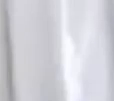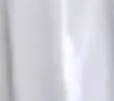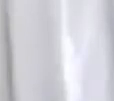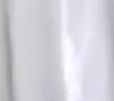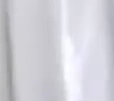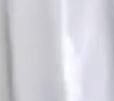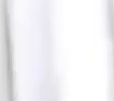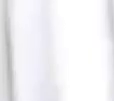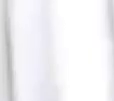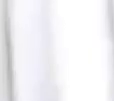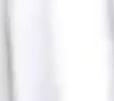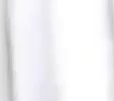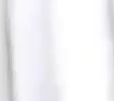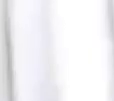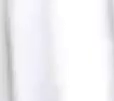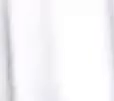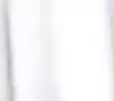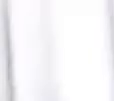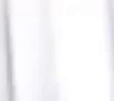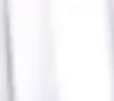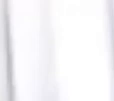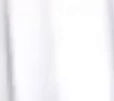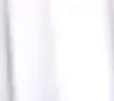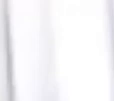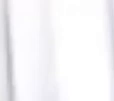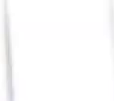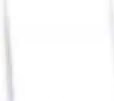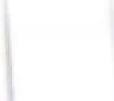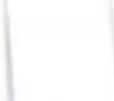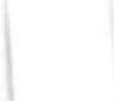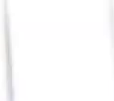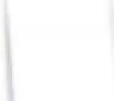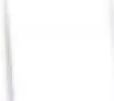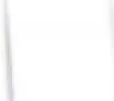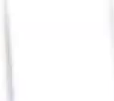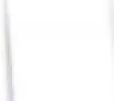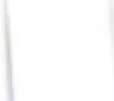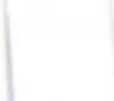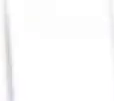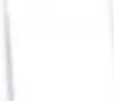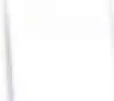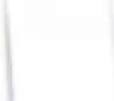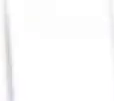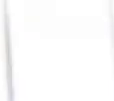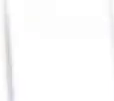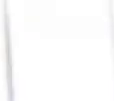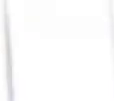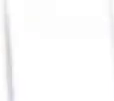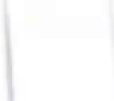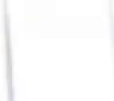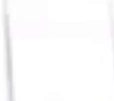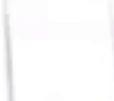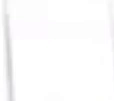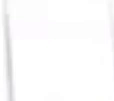Né? Então, assim, já avisar vocês que não é uma conversa tranquila, que não é uma mudança gostosa de ser feita, né? Que vai ter